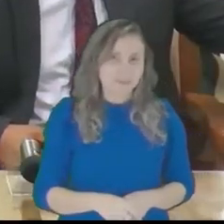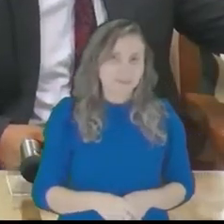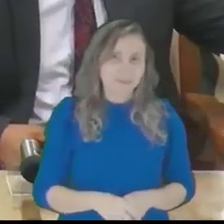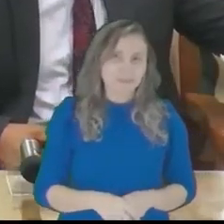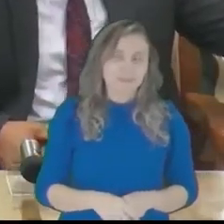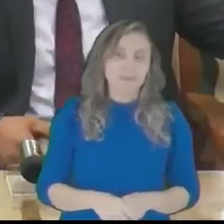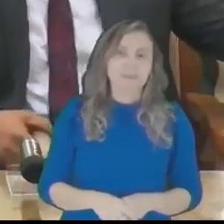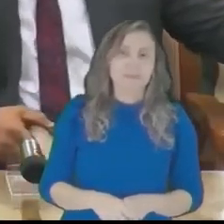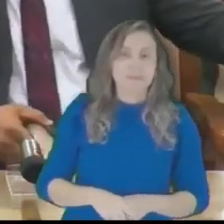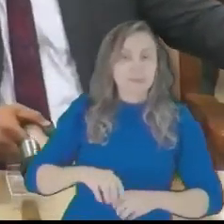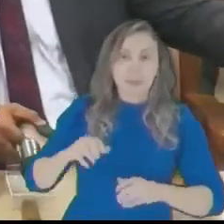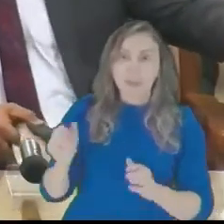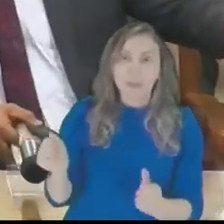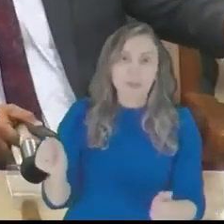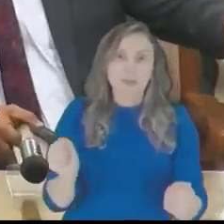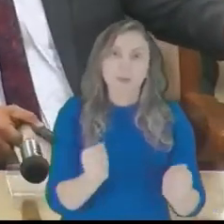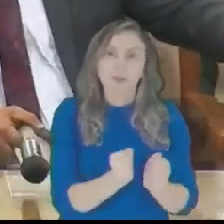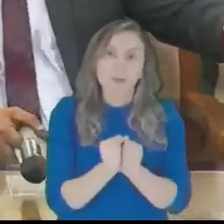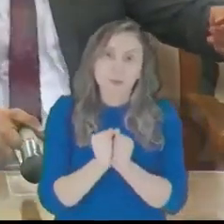com eles,